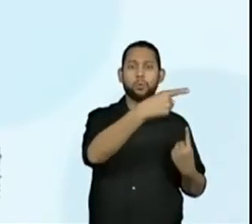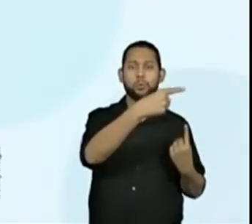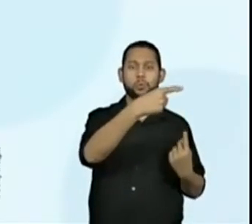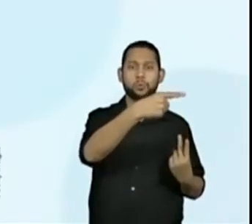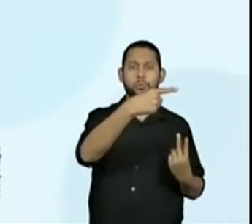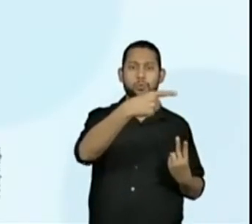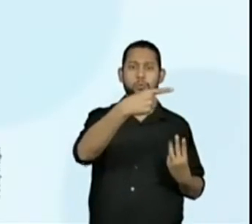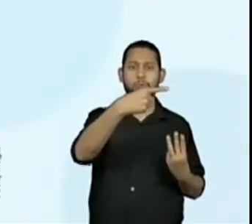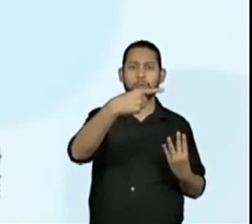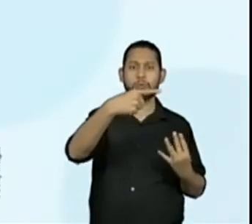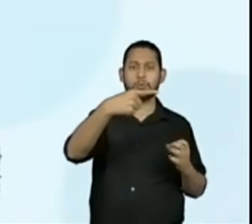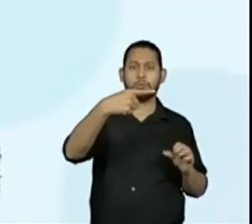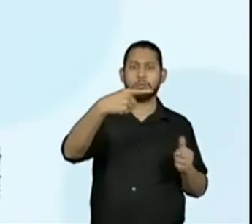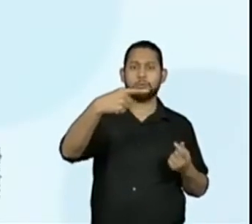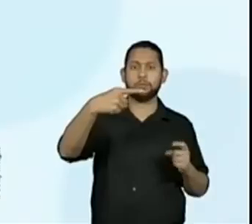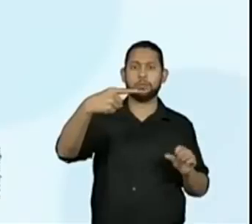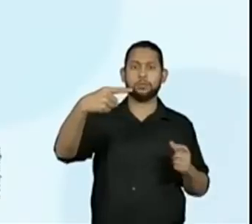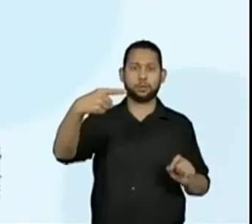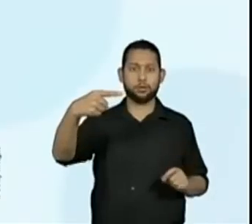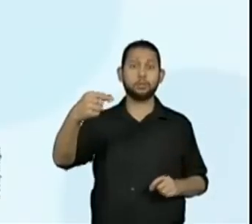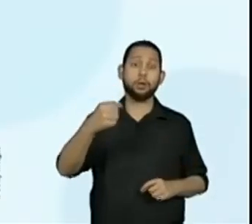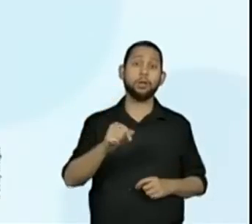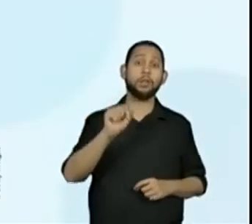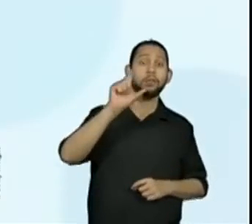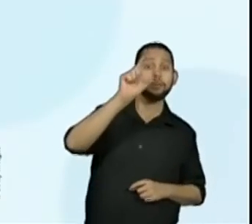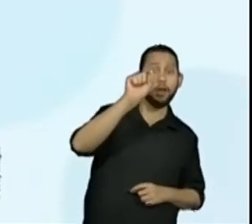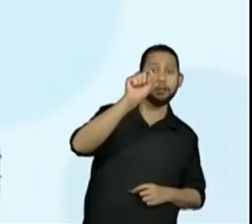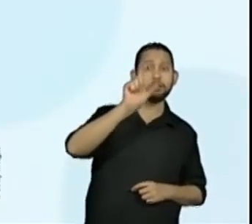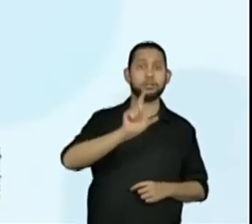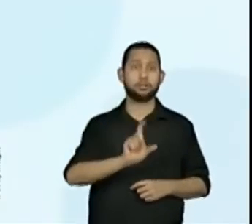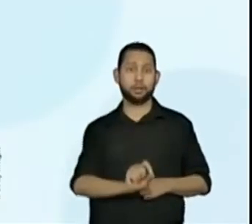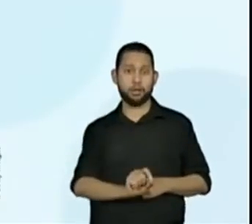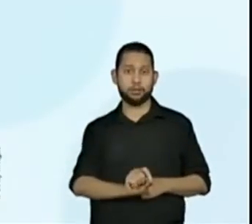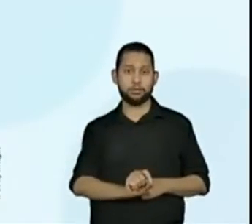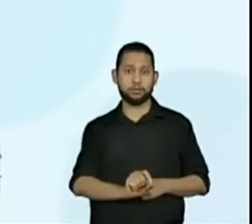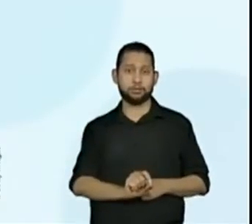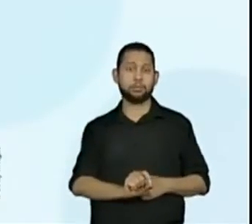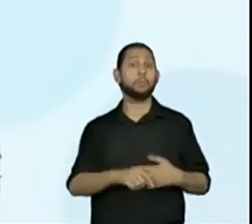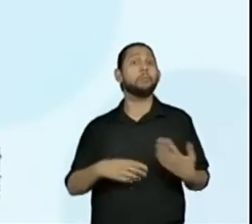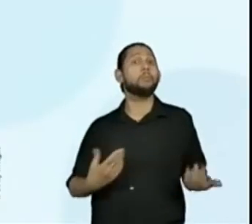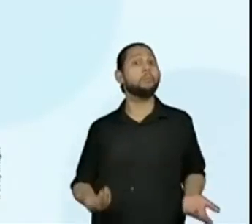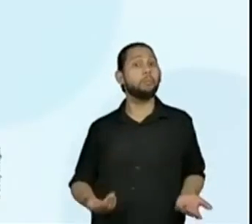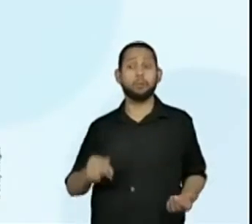m deste lado do lado